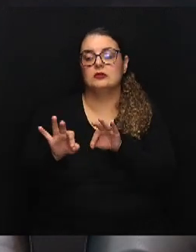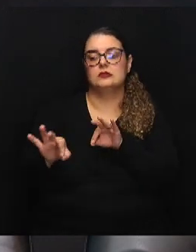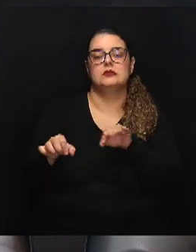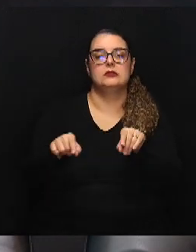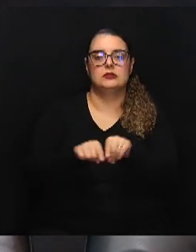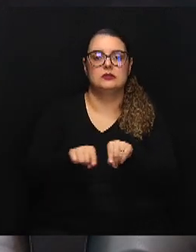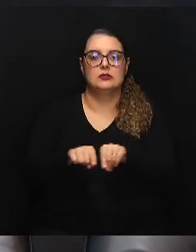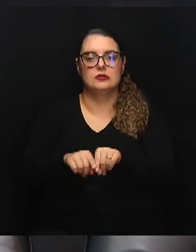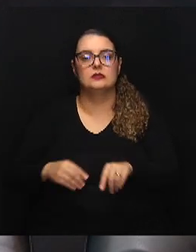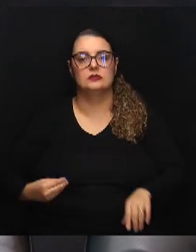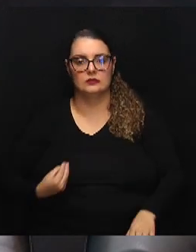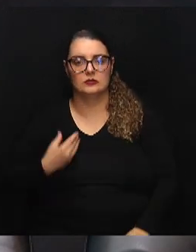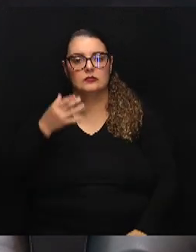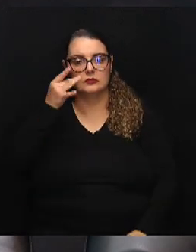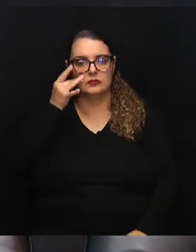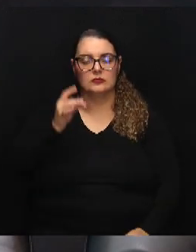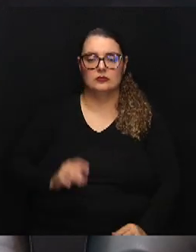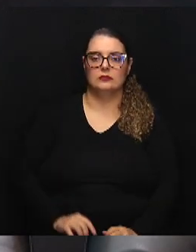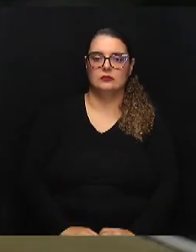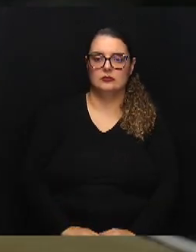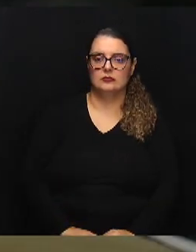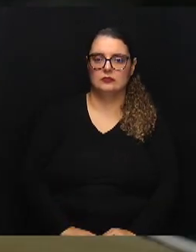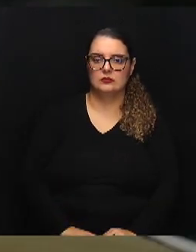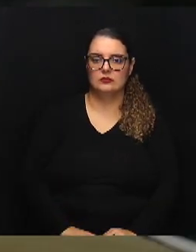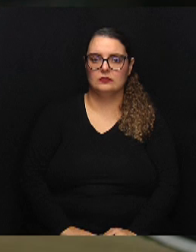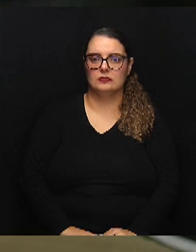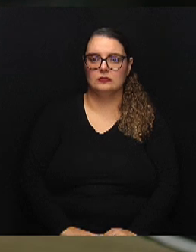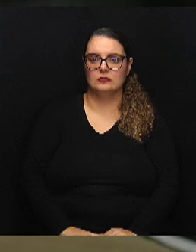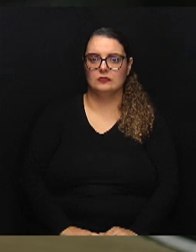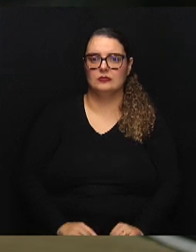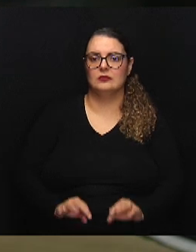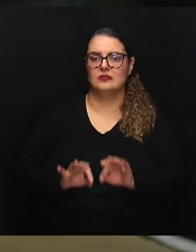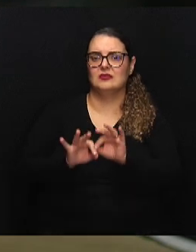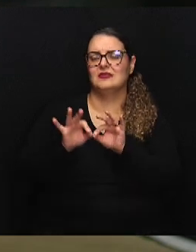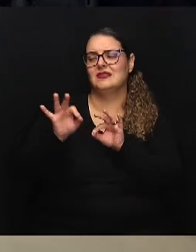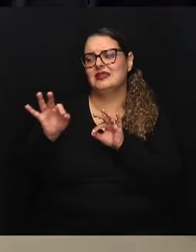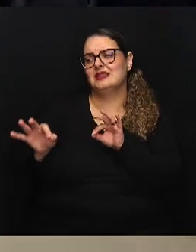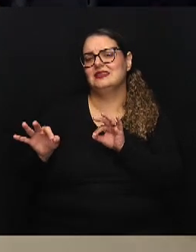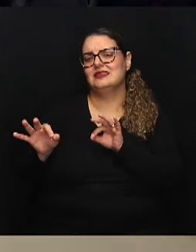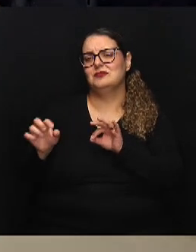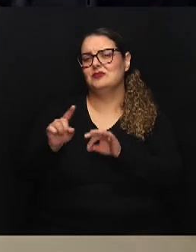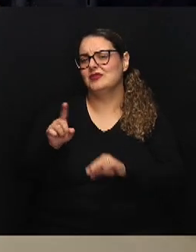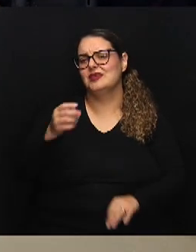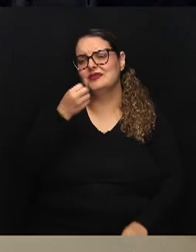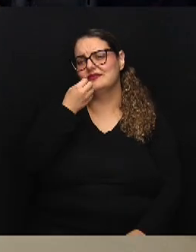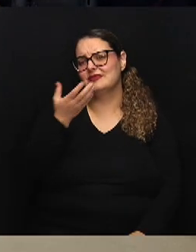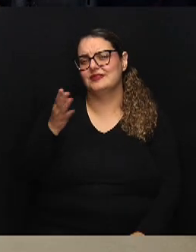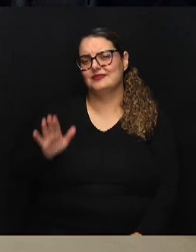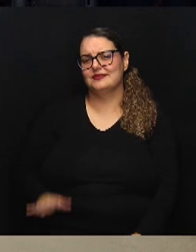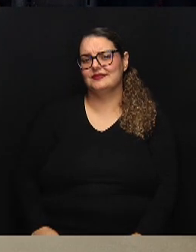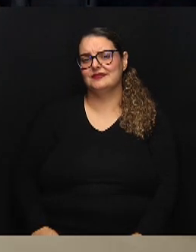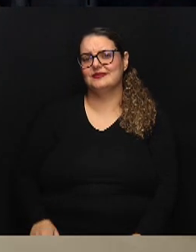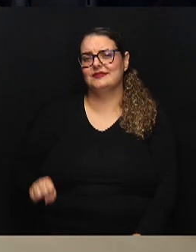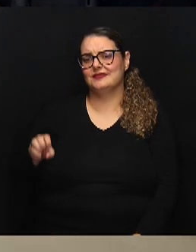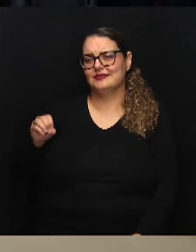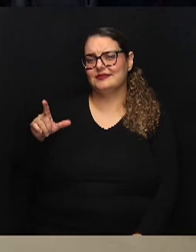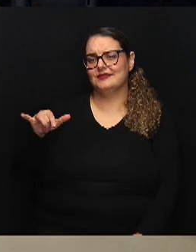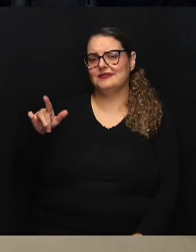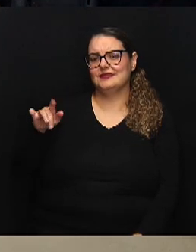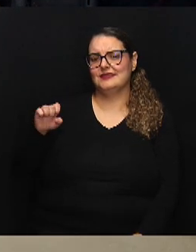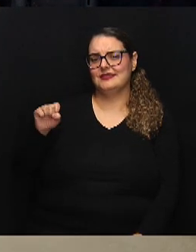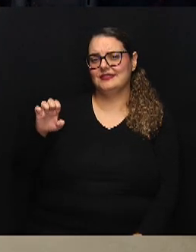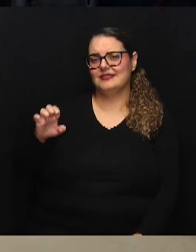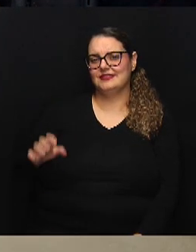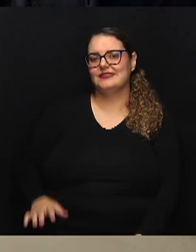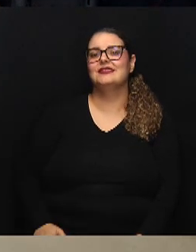no presencial. É um distanciamento, mas que distanciamento não faz bem. Não, Solange, eu gostaria de